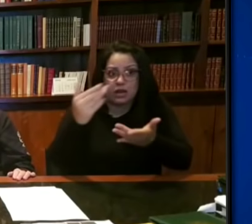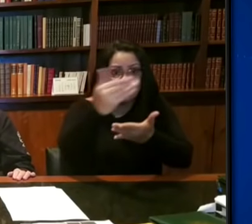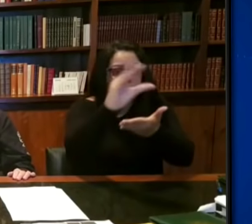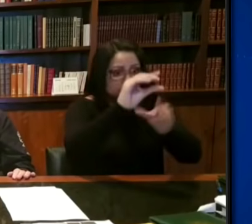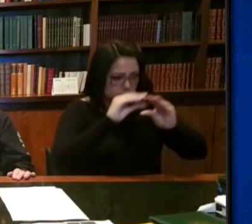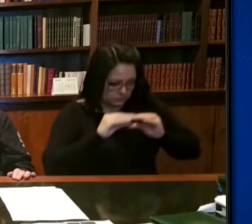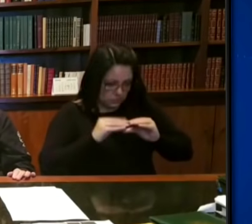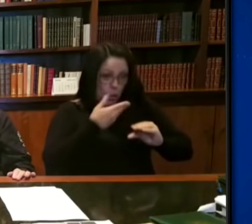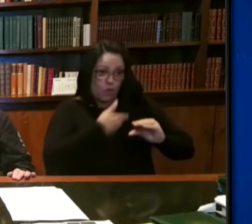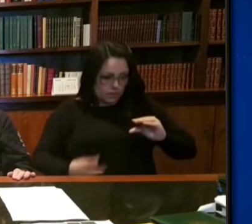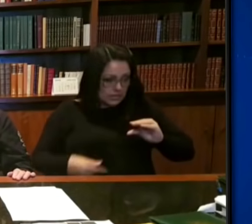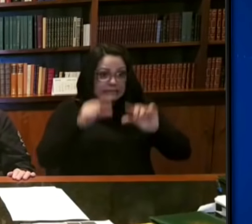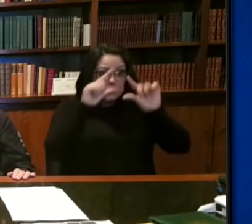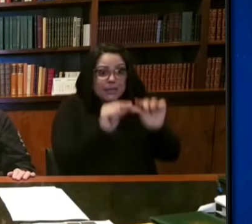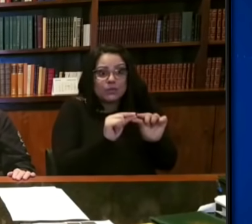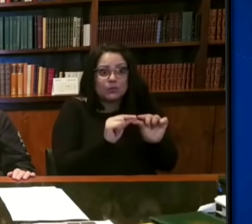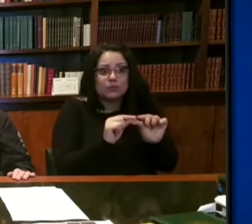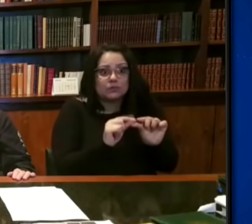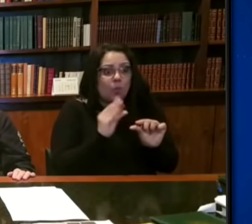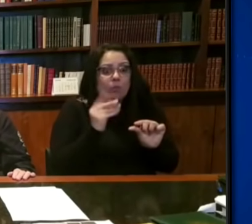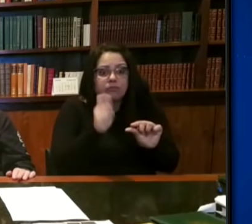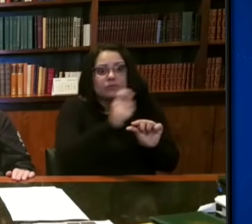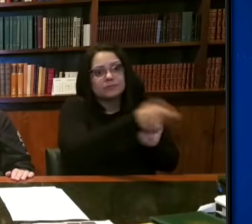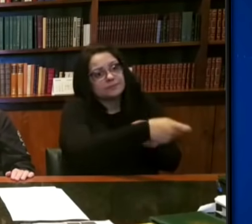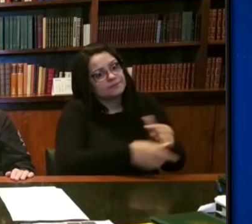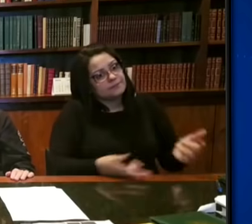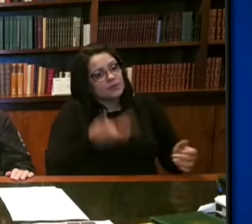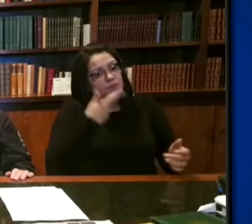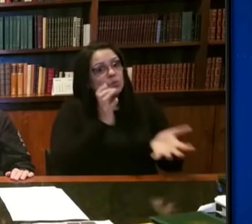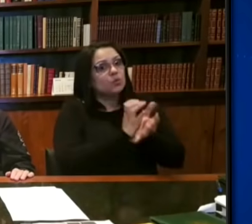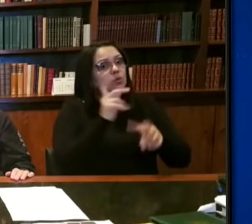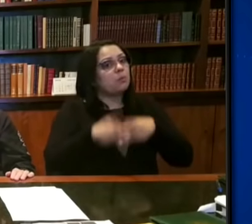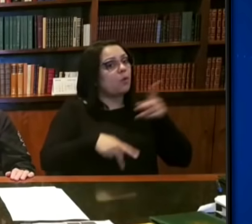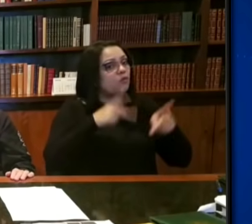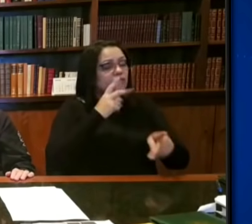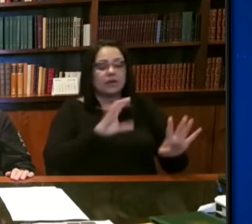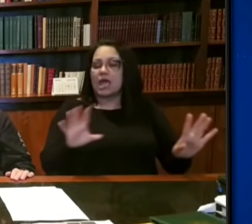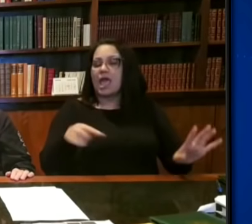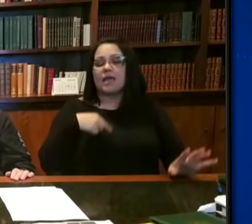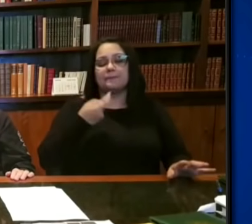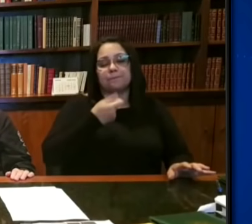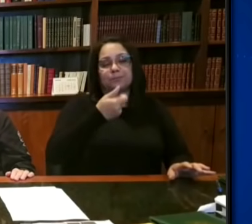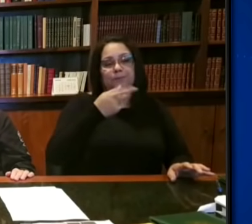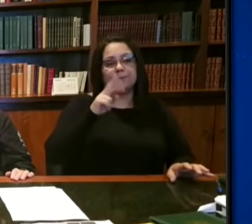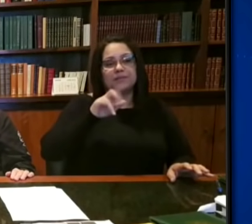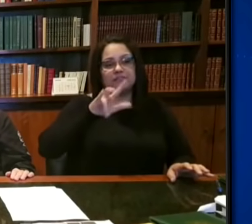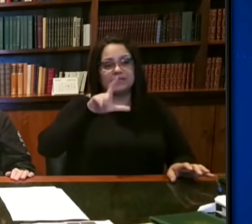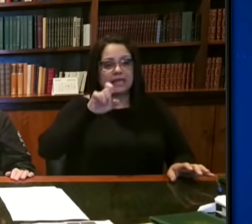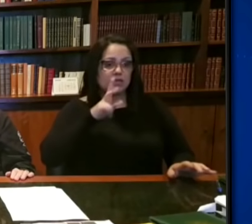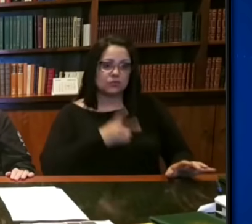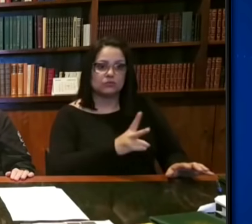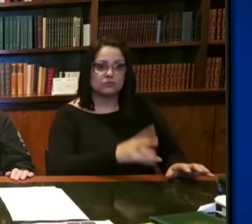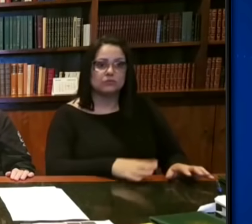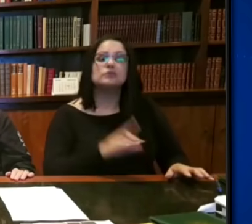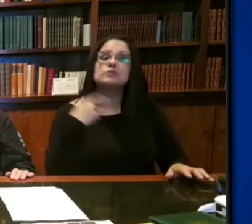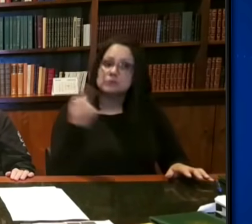e acha que são privilégios mantidos. A opinião pública acha isso. Então, eu estou relatando. Nós, quando enfrentamos o problema um pouco